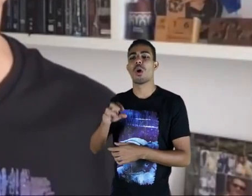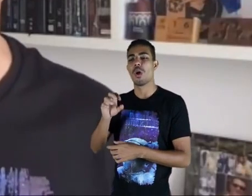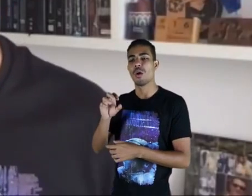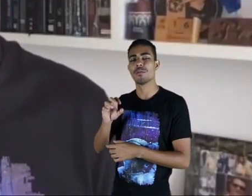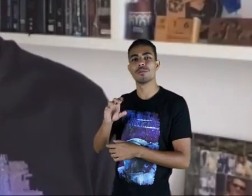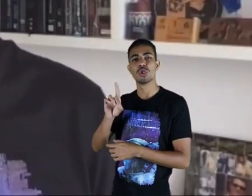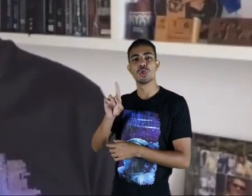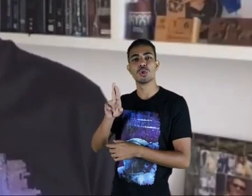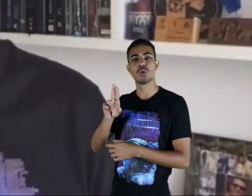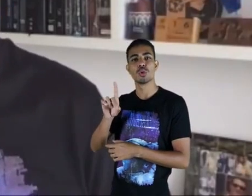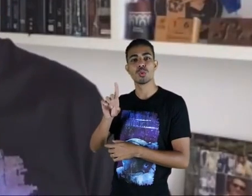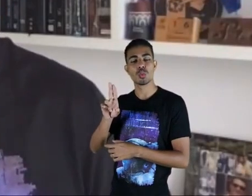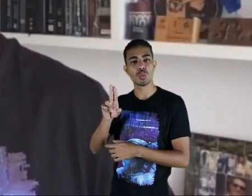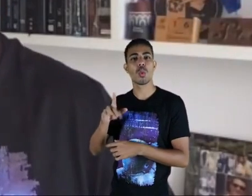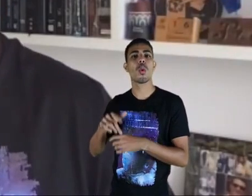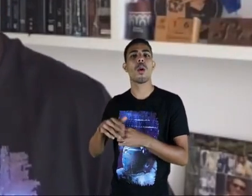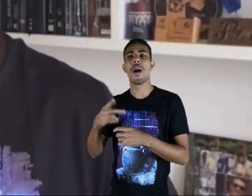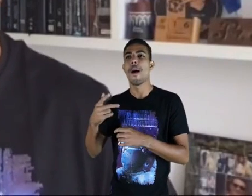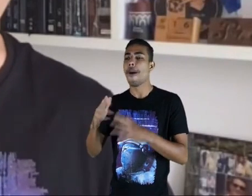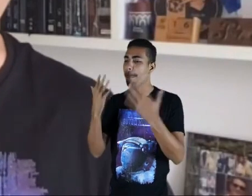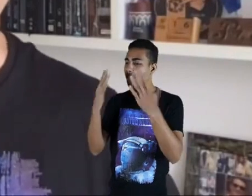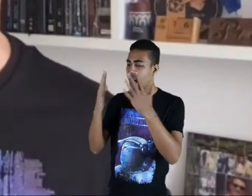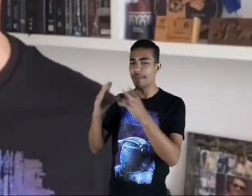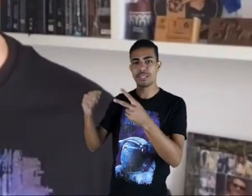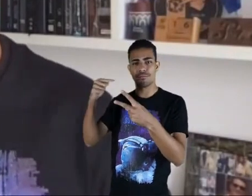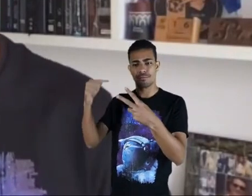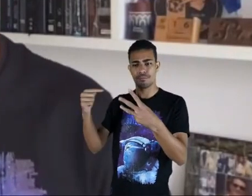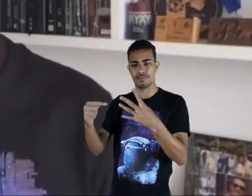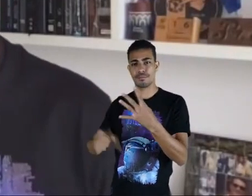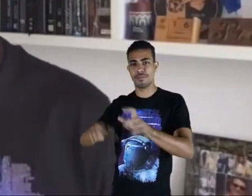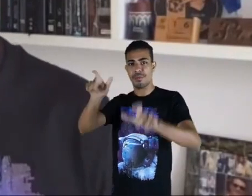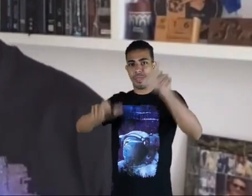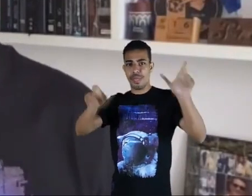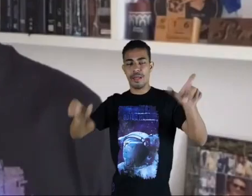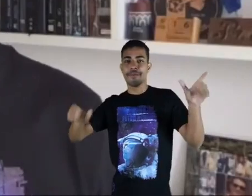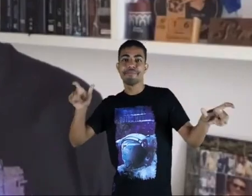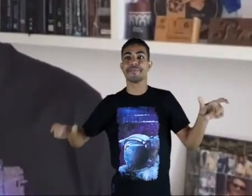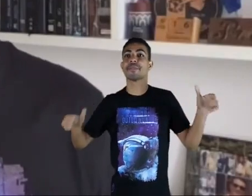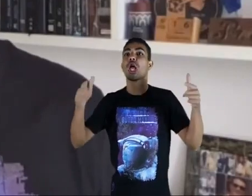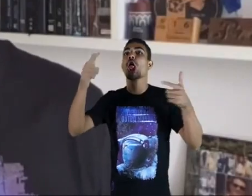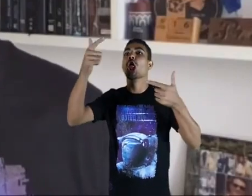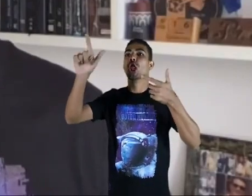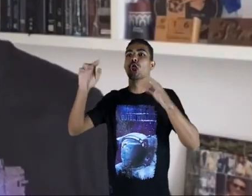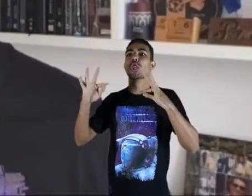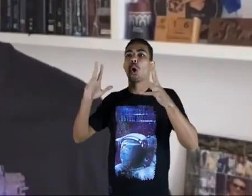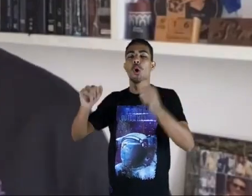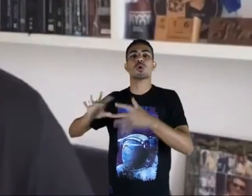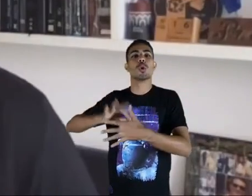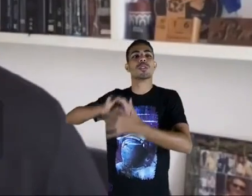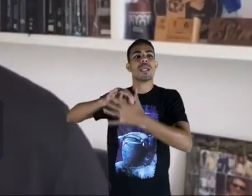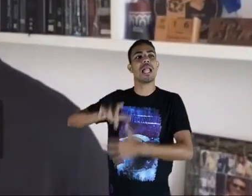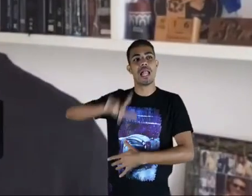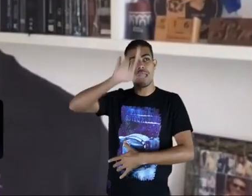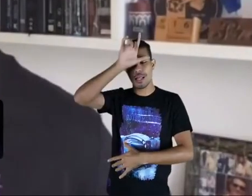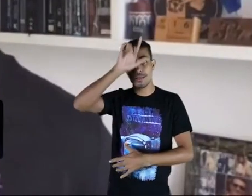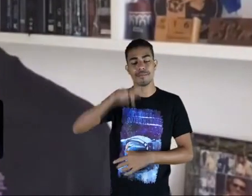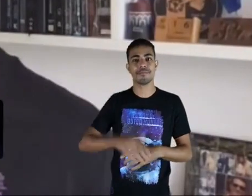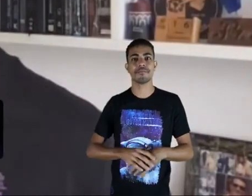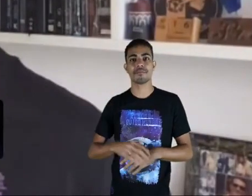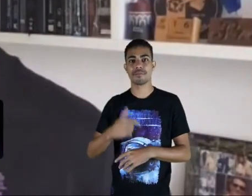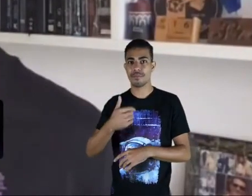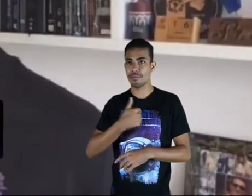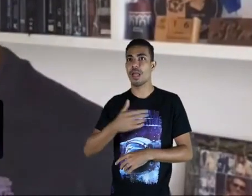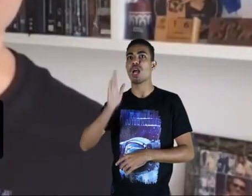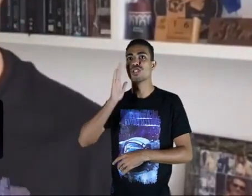Sóstines, Diego, Dudu, Richard, Venê, Ronaldo, Elmar. Alegria estar com vocês. Boa parte de vocês